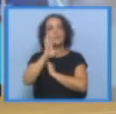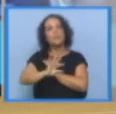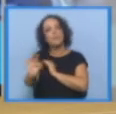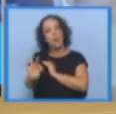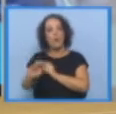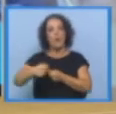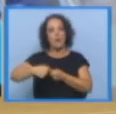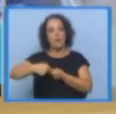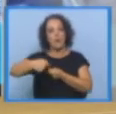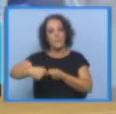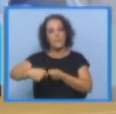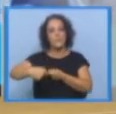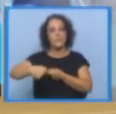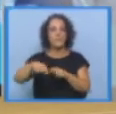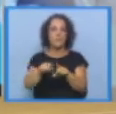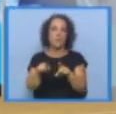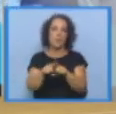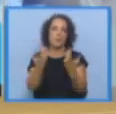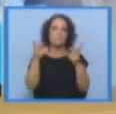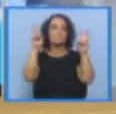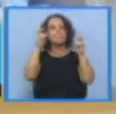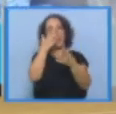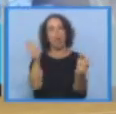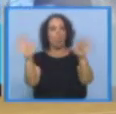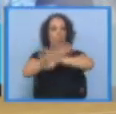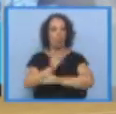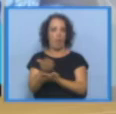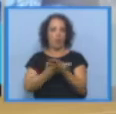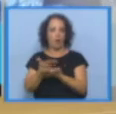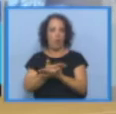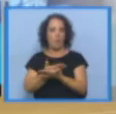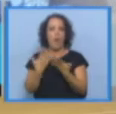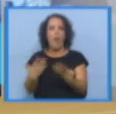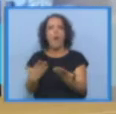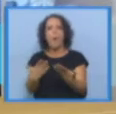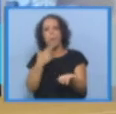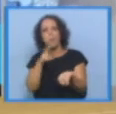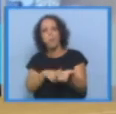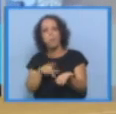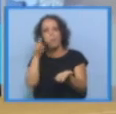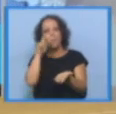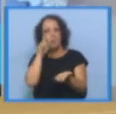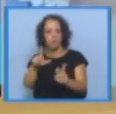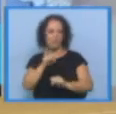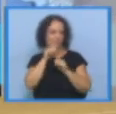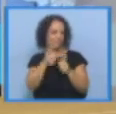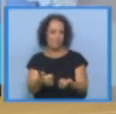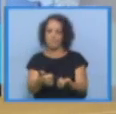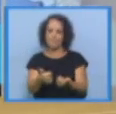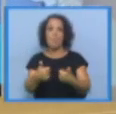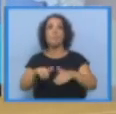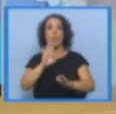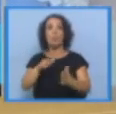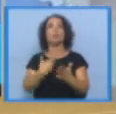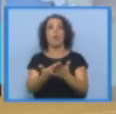prolongar uma falsidade económica, portanto, algo que já não tem nenhum substrato de sustentação e que está a lançar